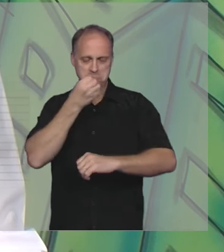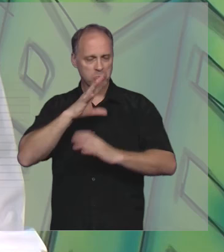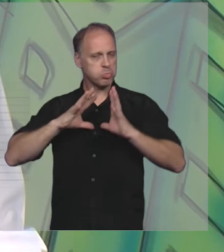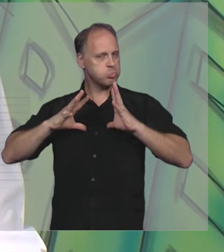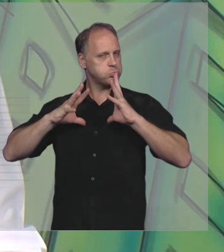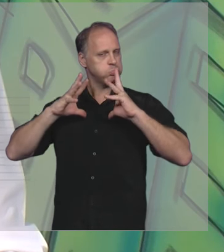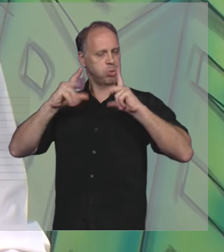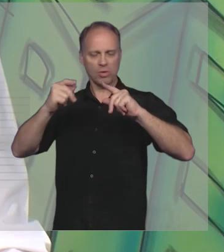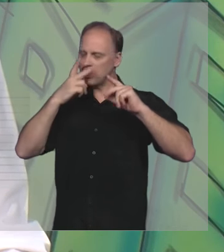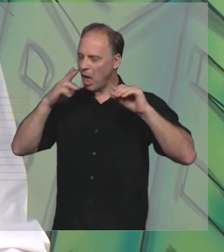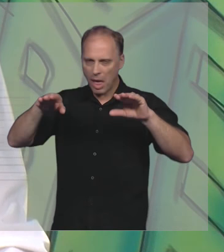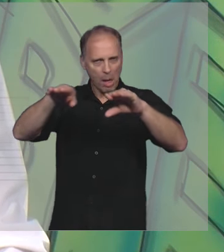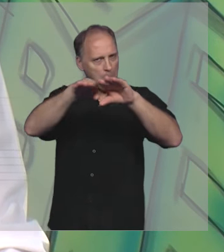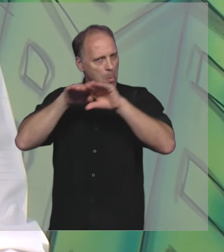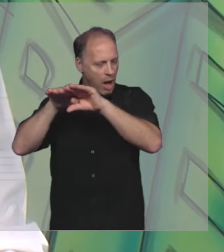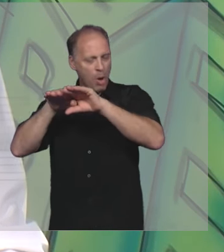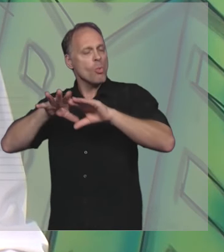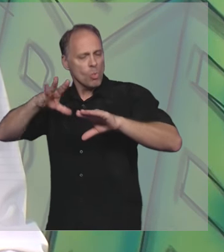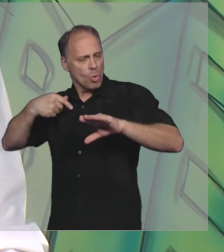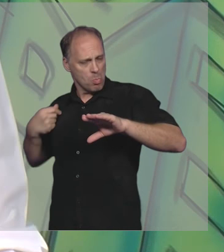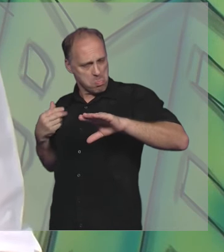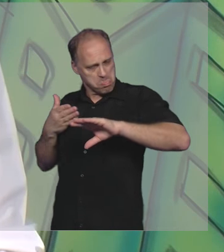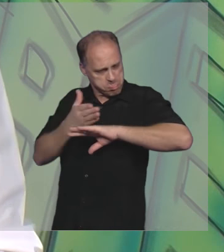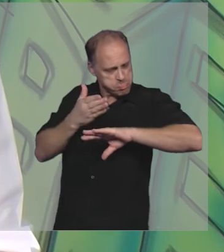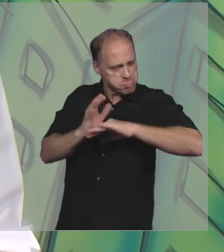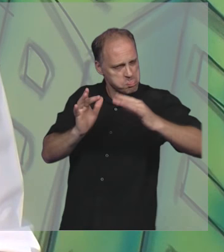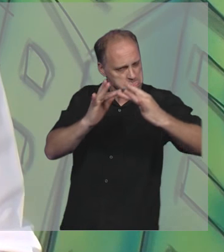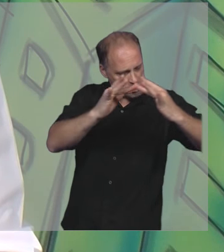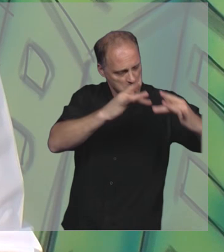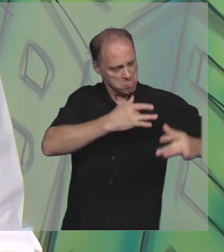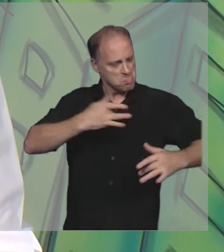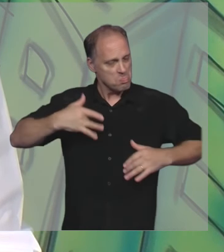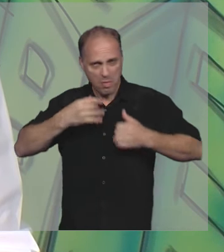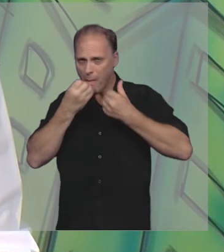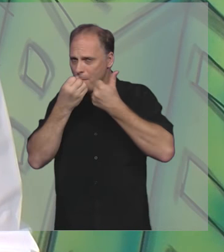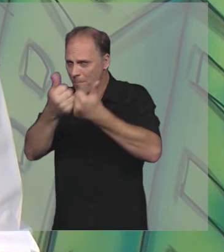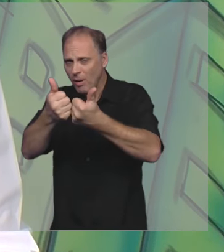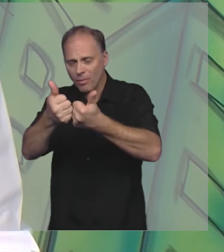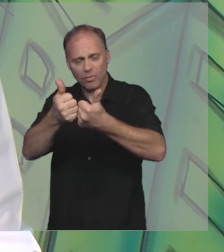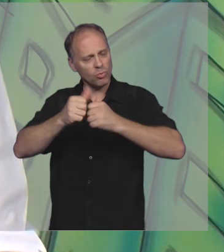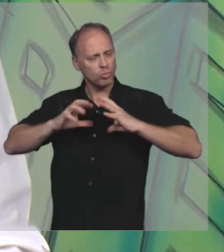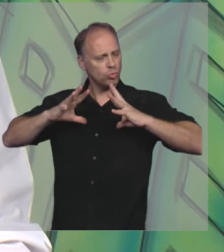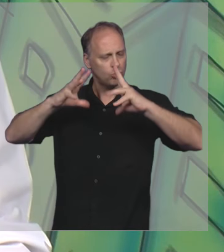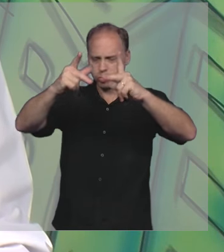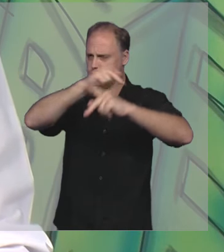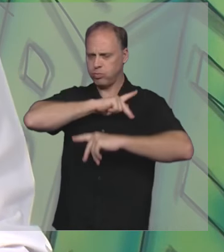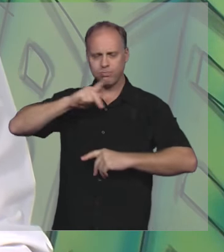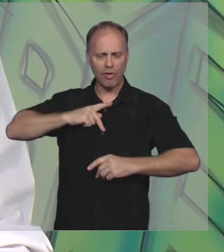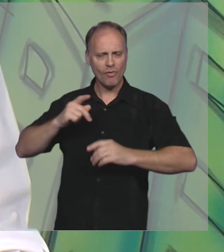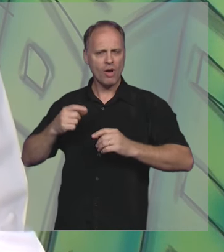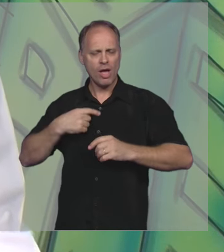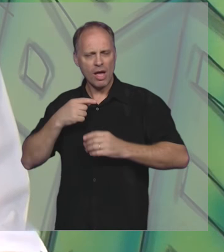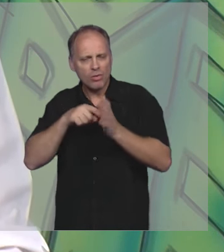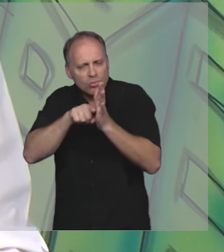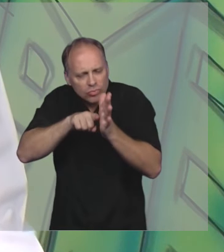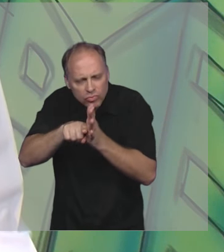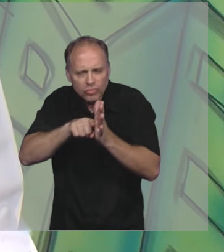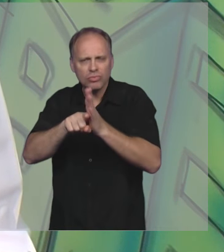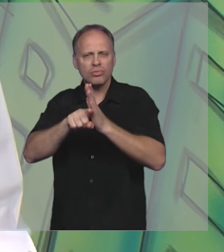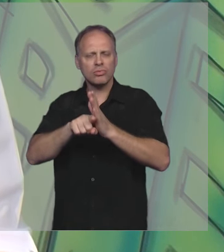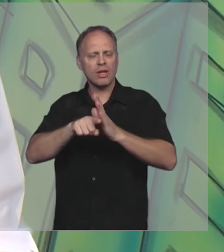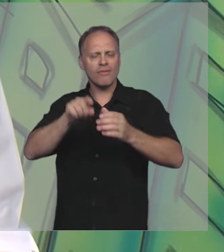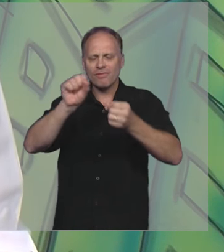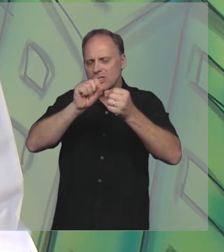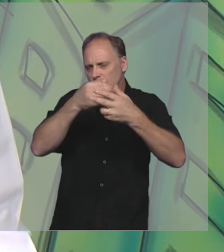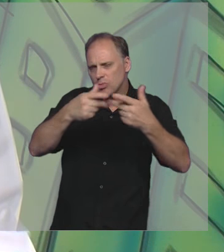tivessem acesso de forma igualitária a todo o procedimento de saúde, desde consultas, exames,